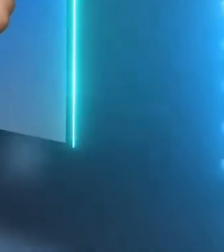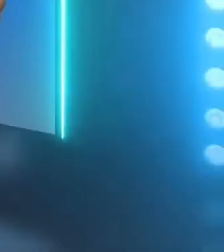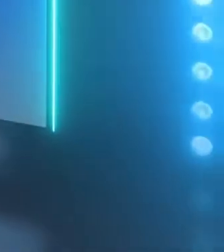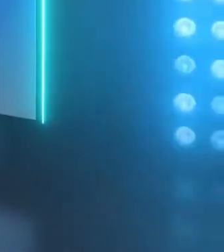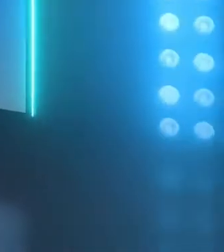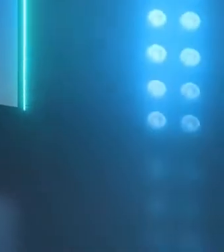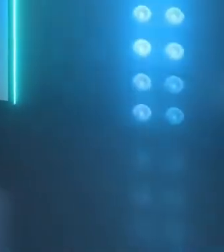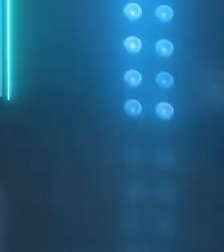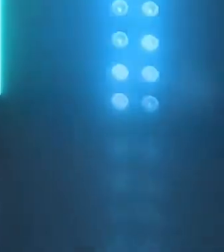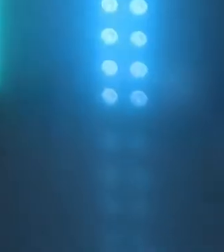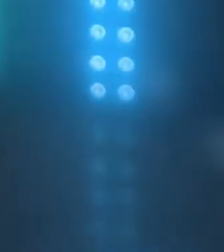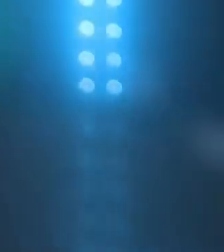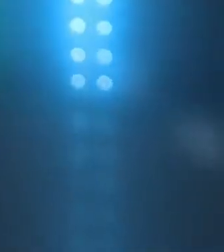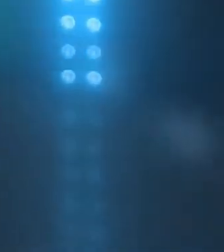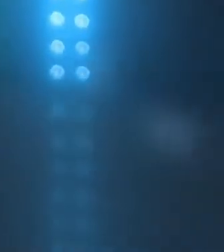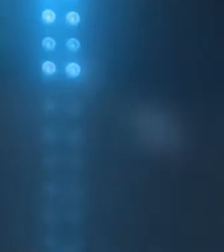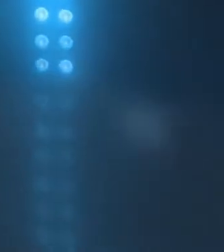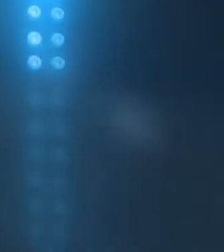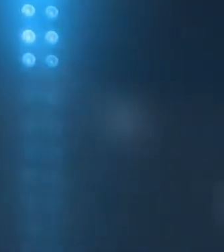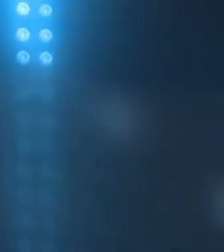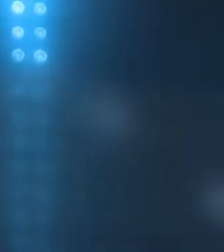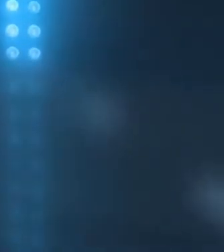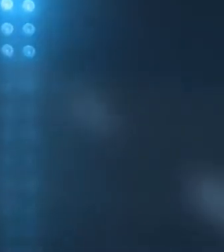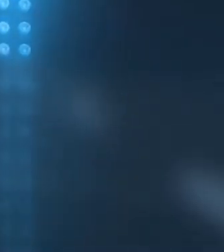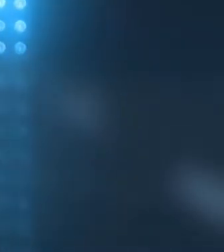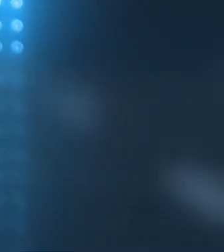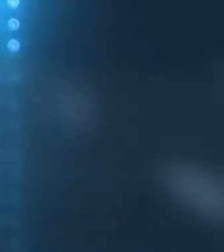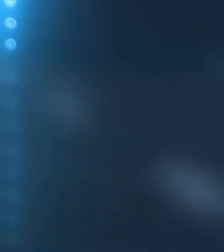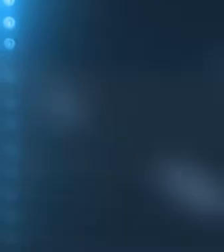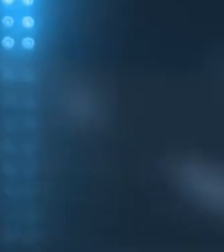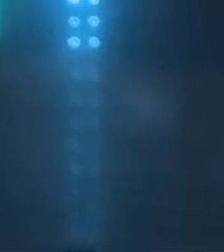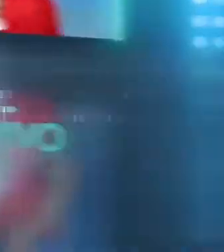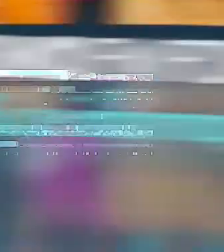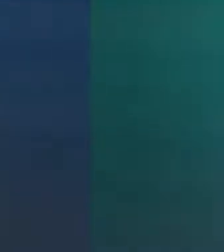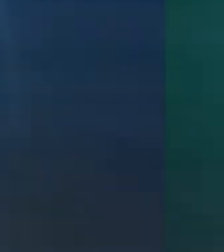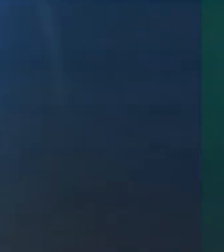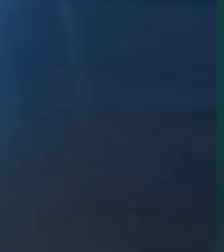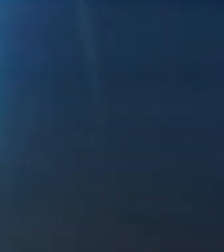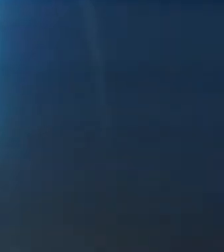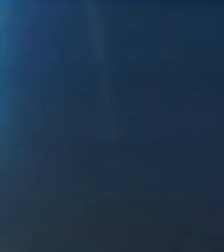Jornalismo em Foco, 11 horas de informação ao vivo. Confira